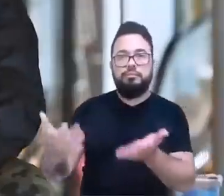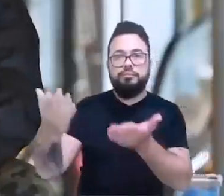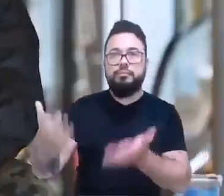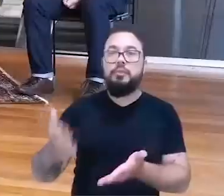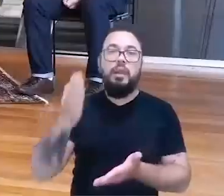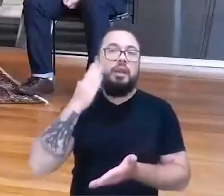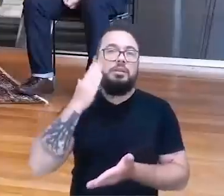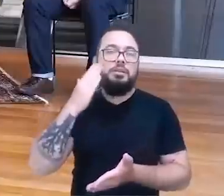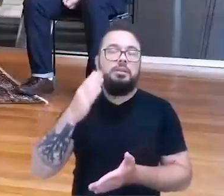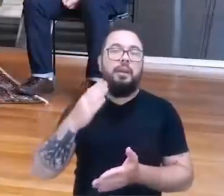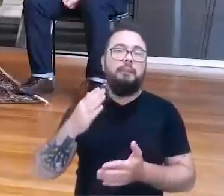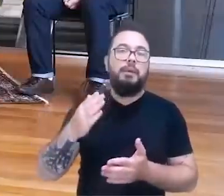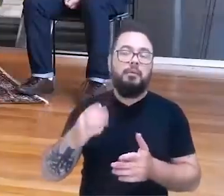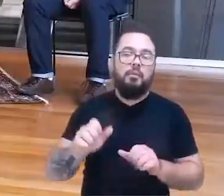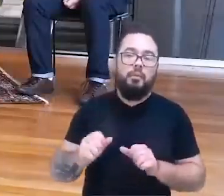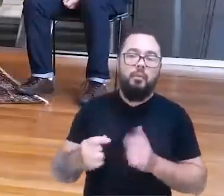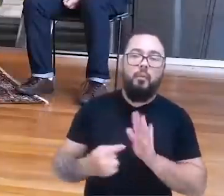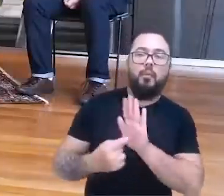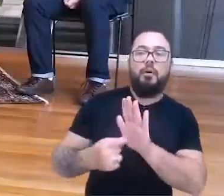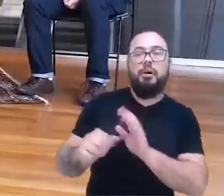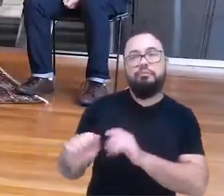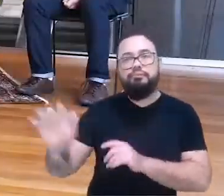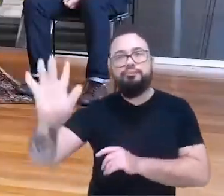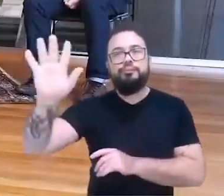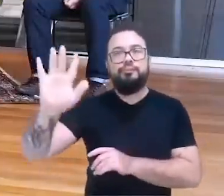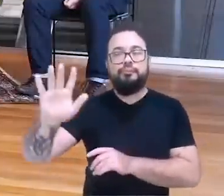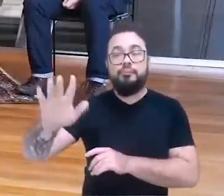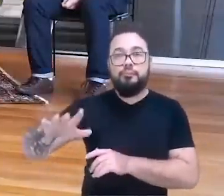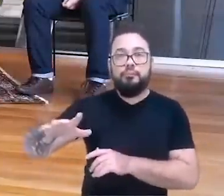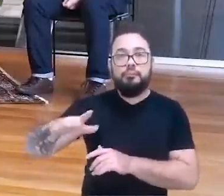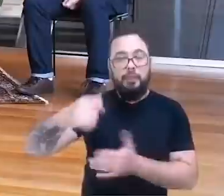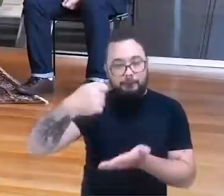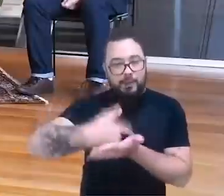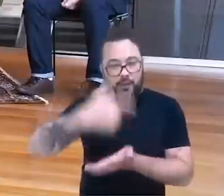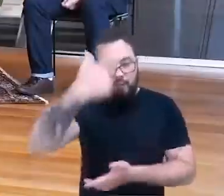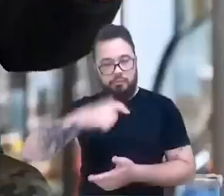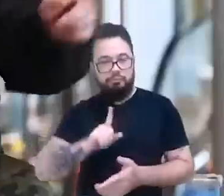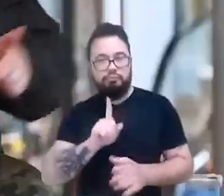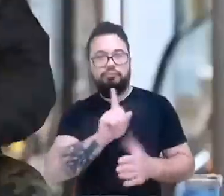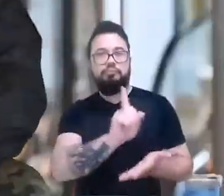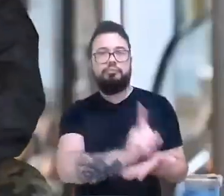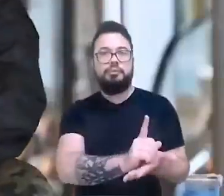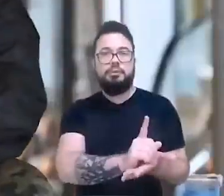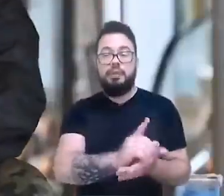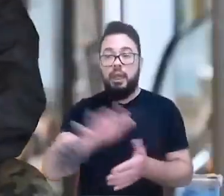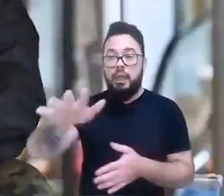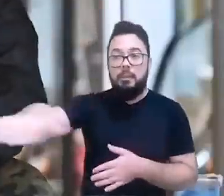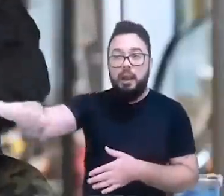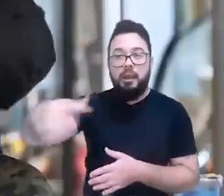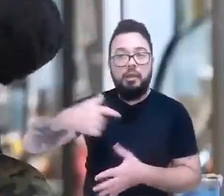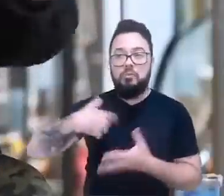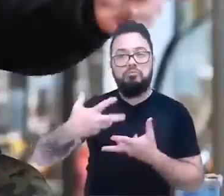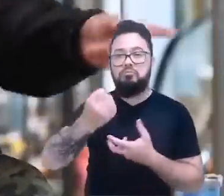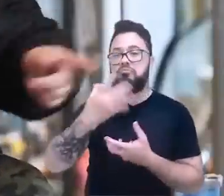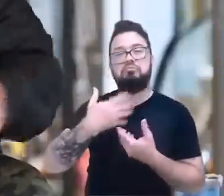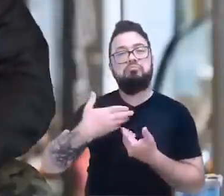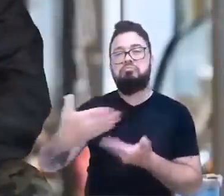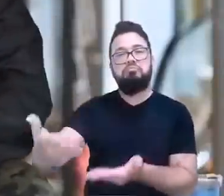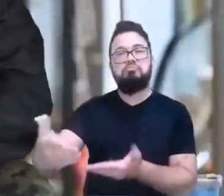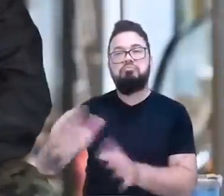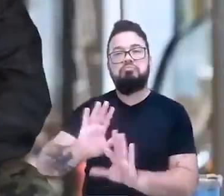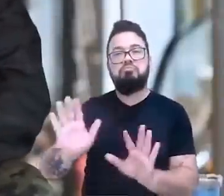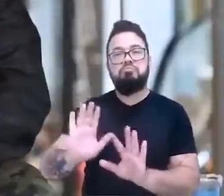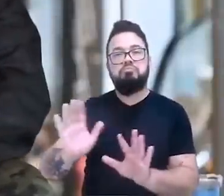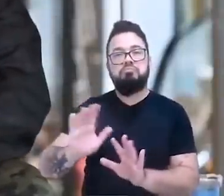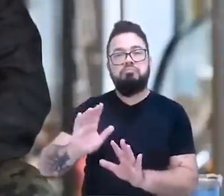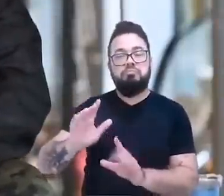cara que sabe falar por nós sabe falar pela ideologia e aí buscar e para mim ir lá eu não era bem-vindo naquele lugar eu não fui convidado